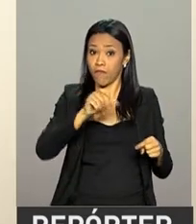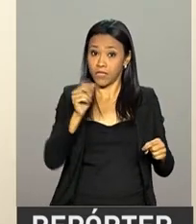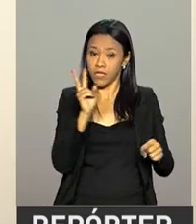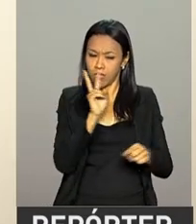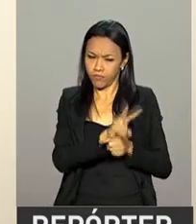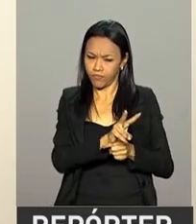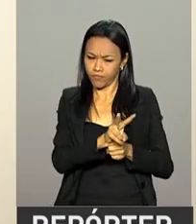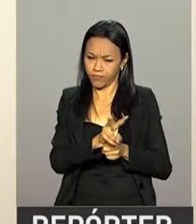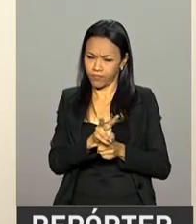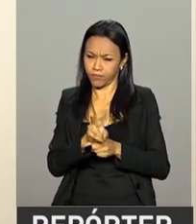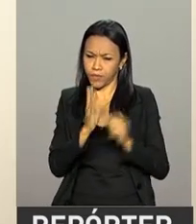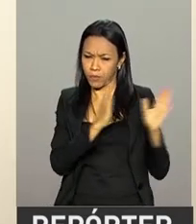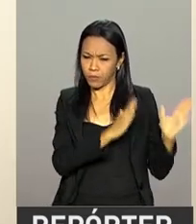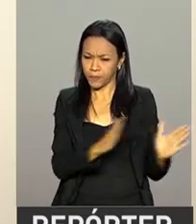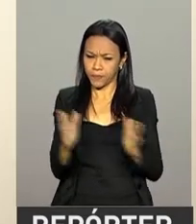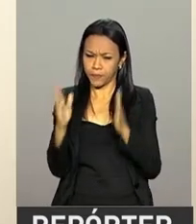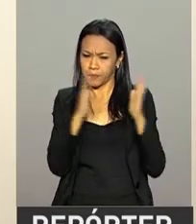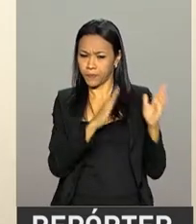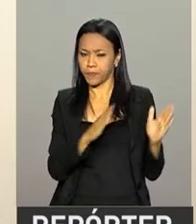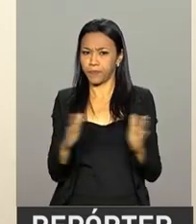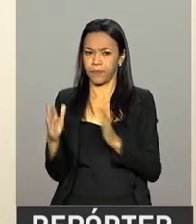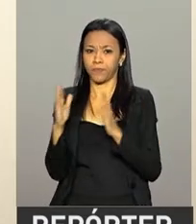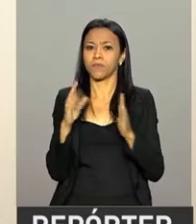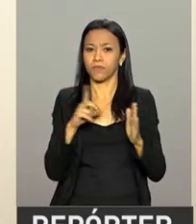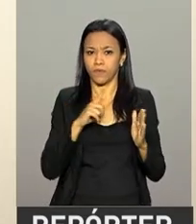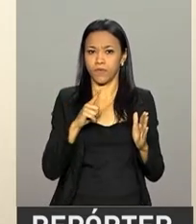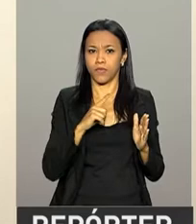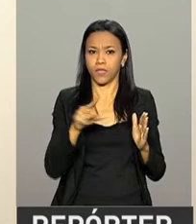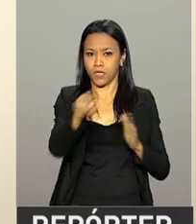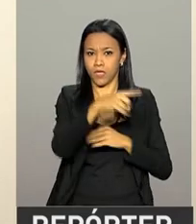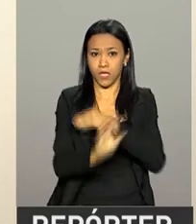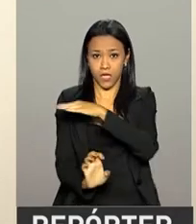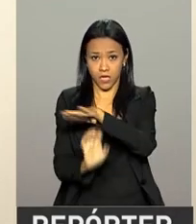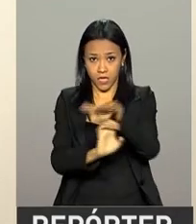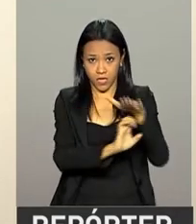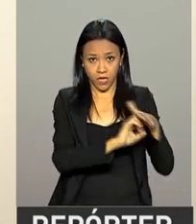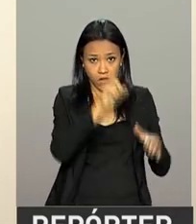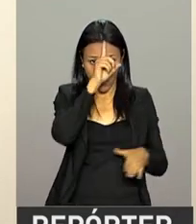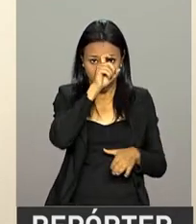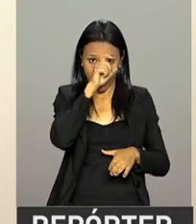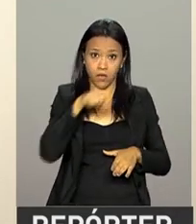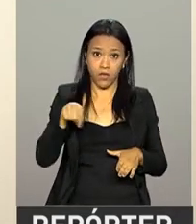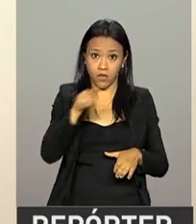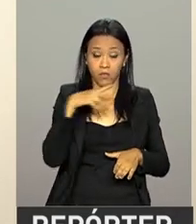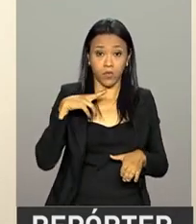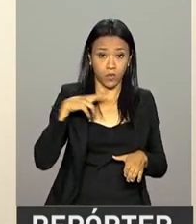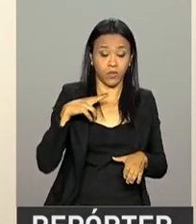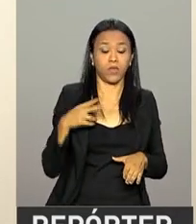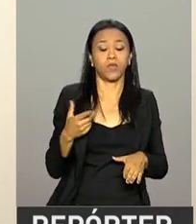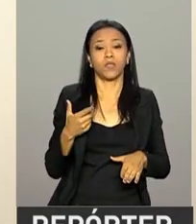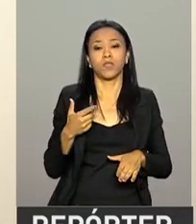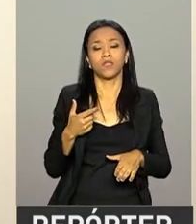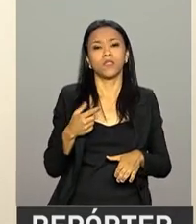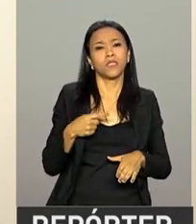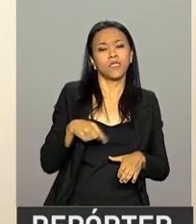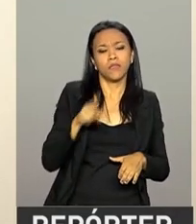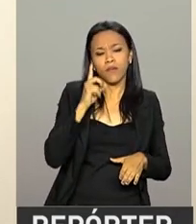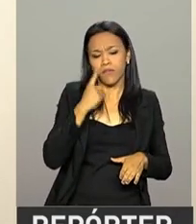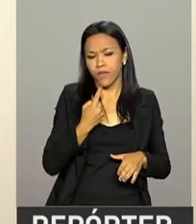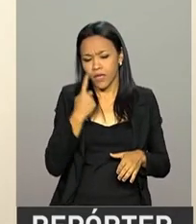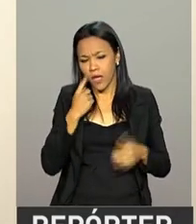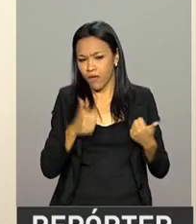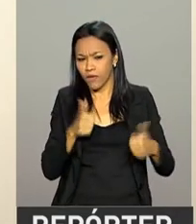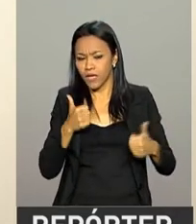chama de ciclo de acompanhamento, né? E durante esse ciclo vão ser